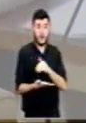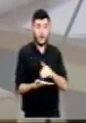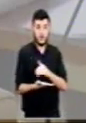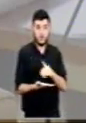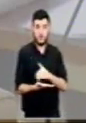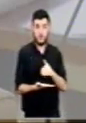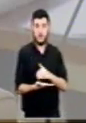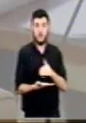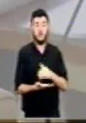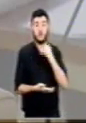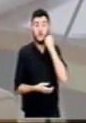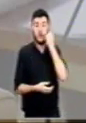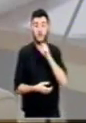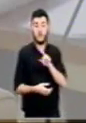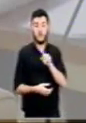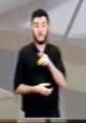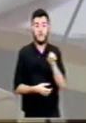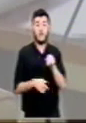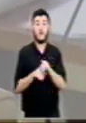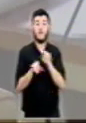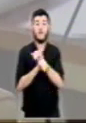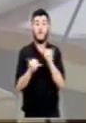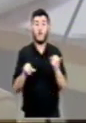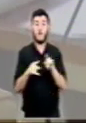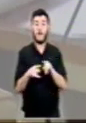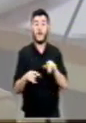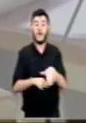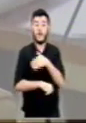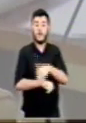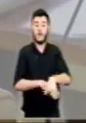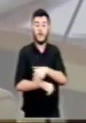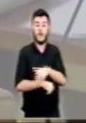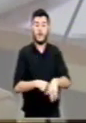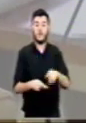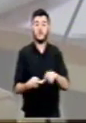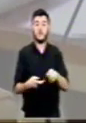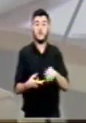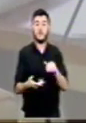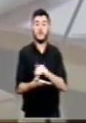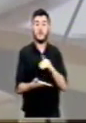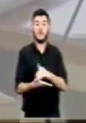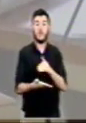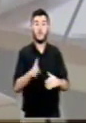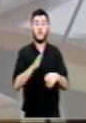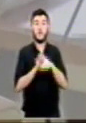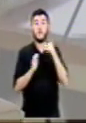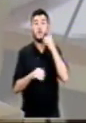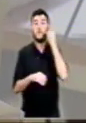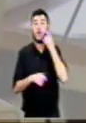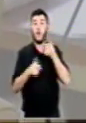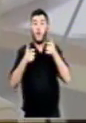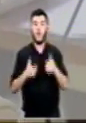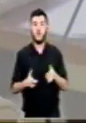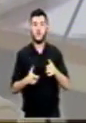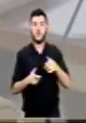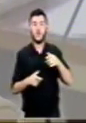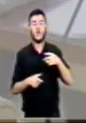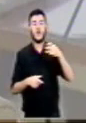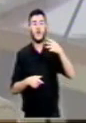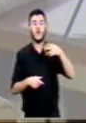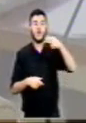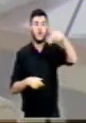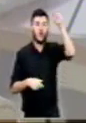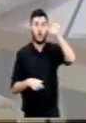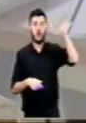Legislativa os endereços, residência e escritório do parlamentar no estado do Maranhão, nos quais também deveriam ser realizadas